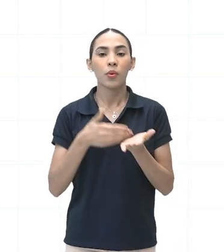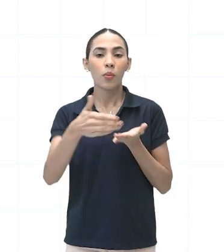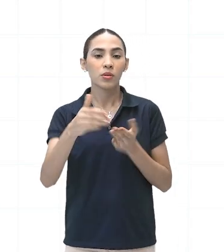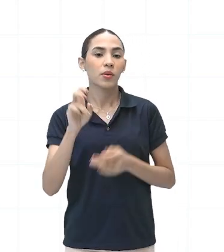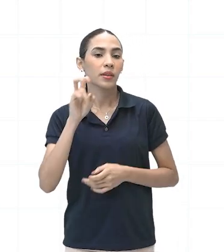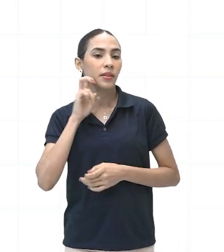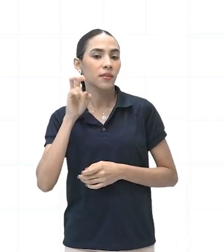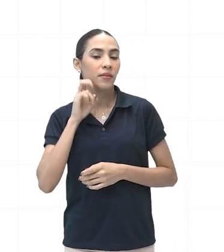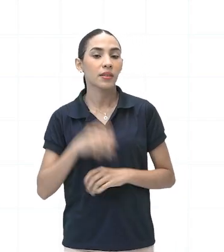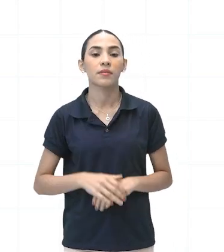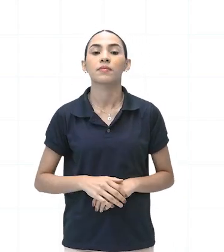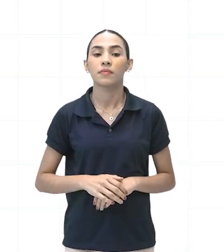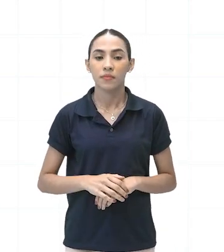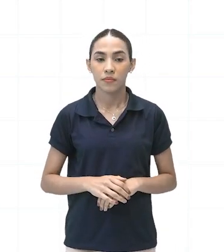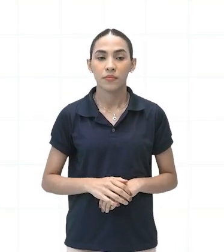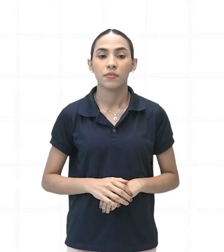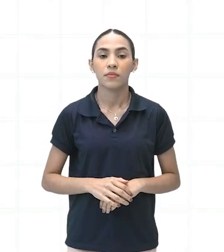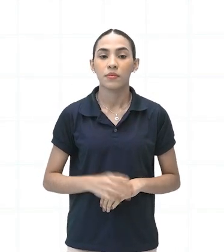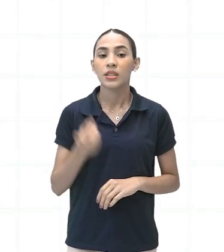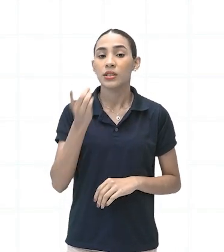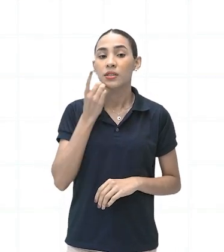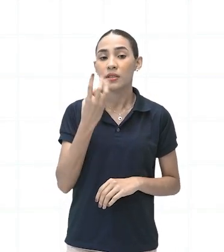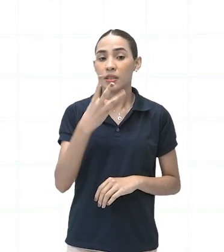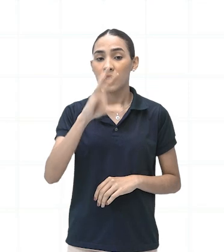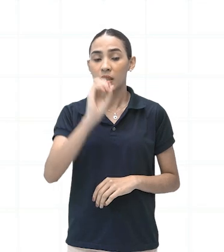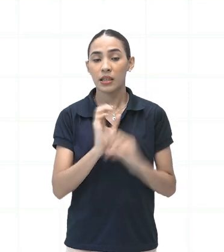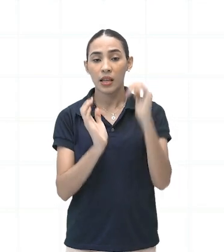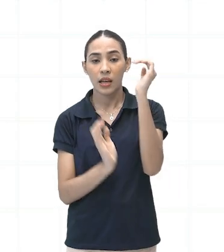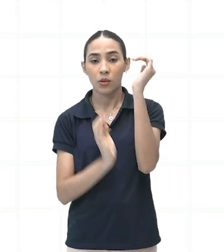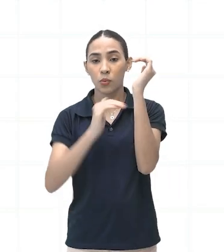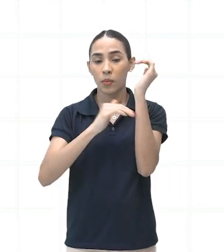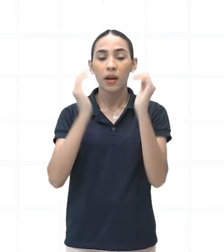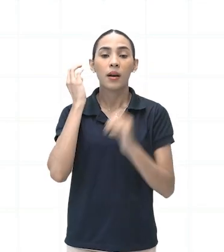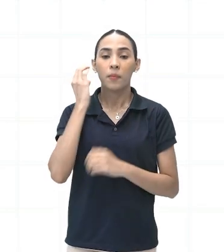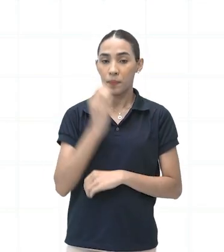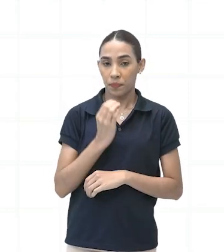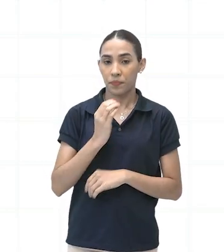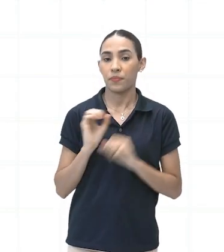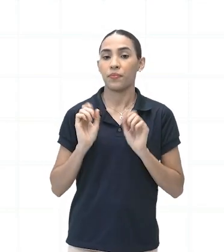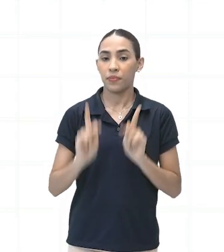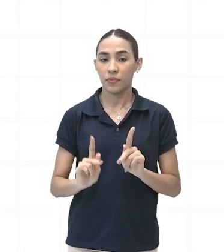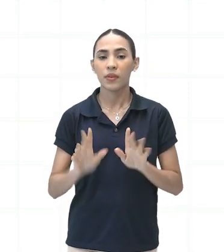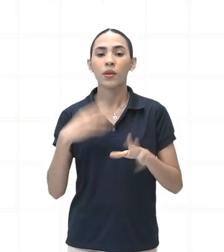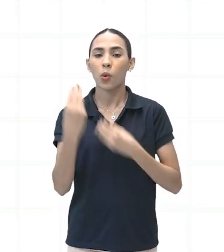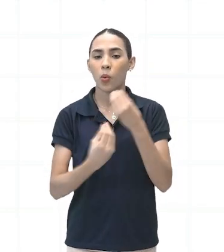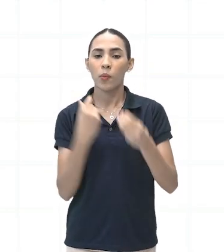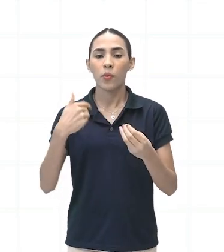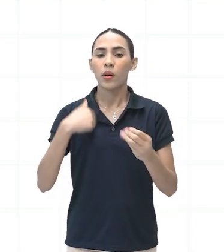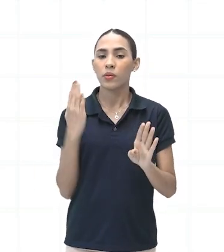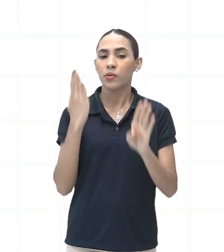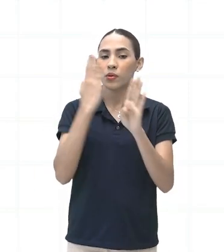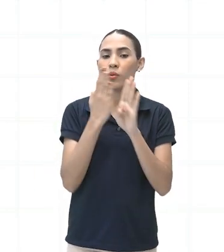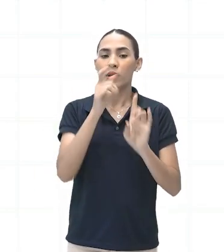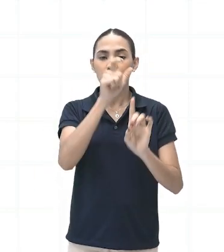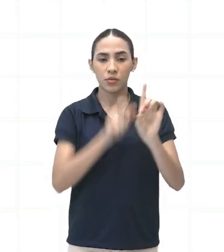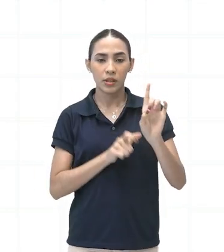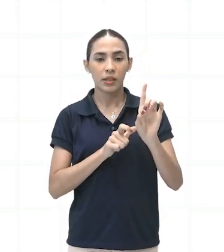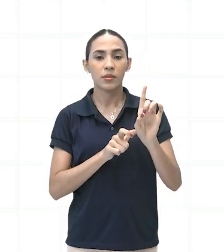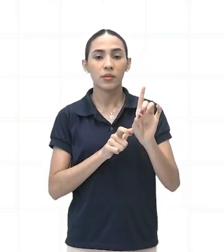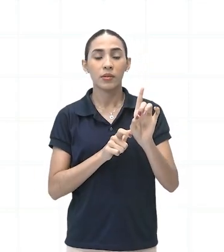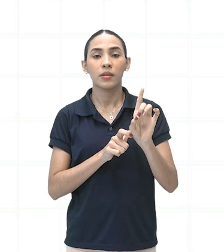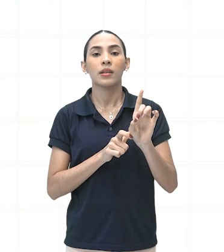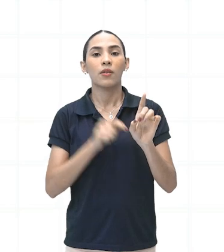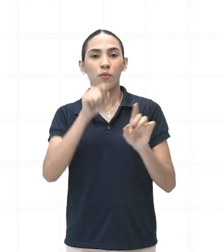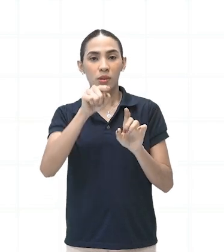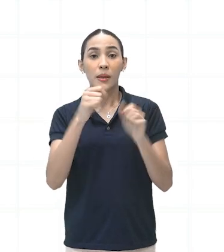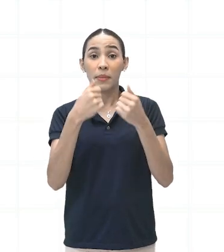começou nesta quinta-feira em Dubai, nos Emirados Árabes, ok? Como eu vou descobrir o sujeito? Fazendo exatamente